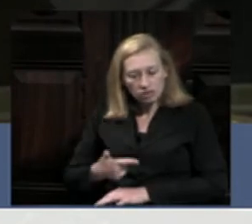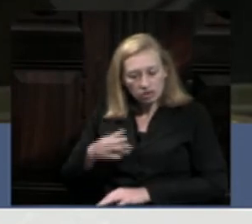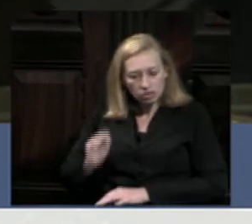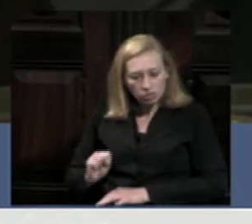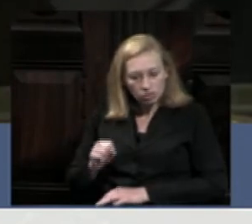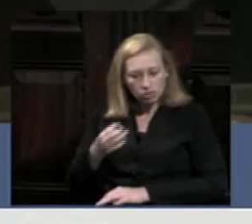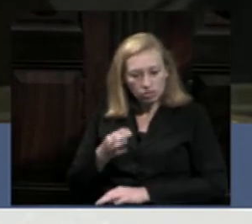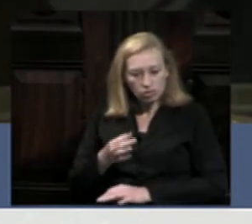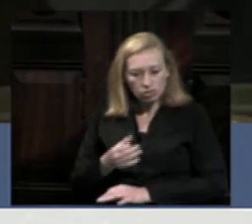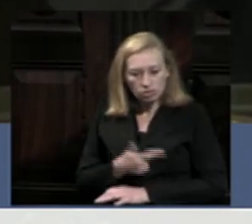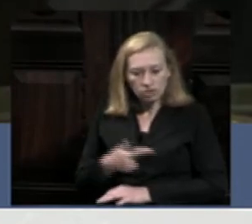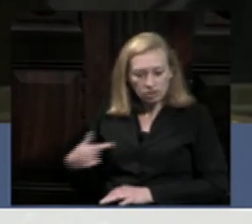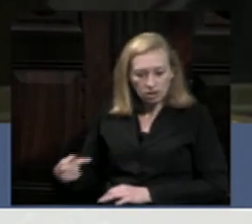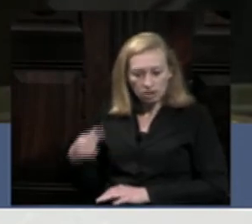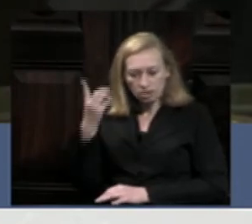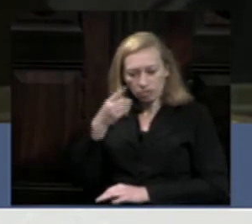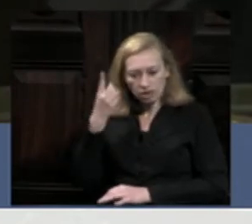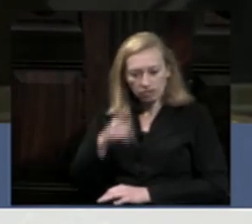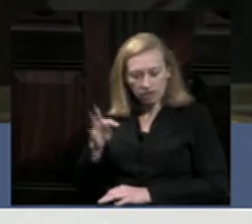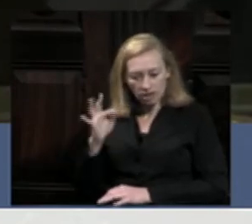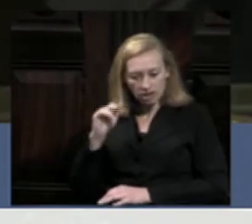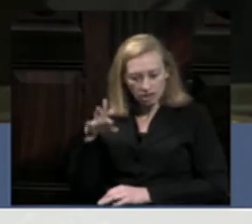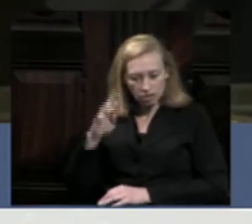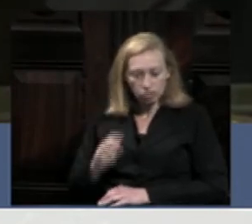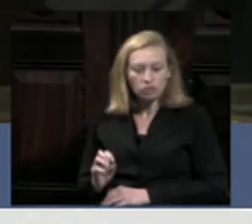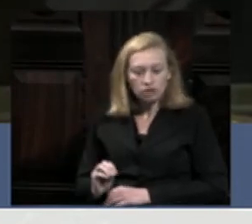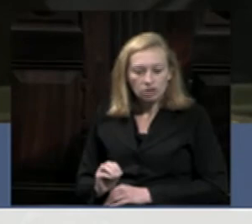3028-2017, de autoria do deputado Figueiredo. Projeto de lei número